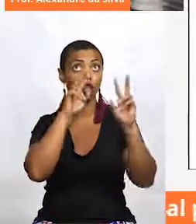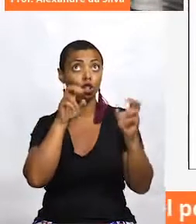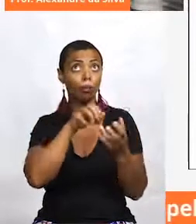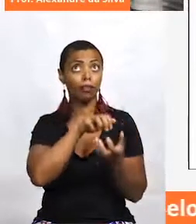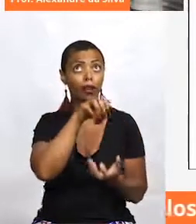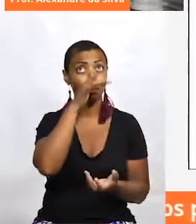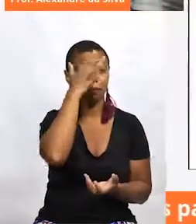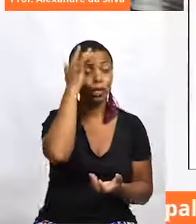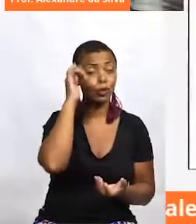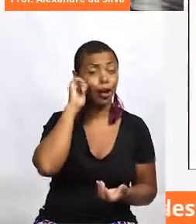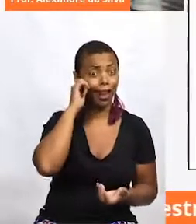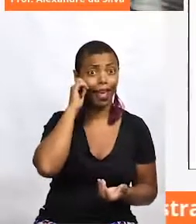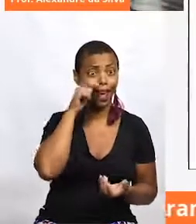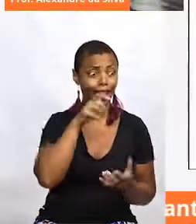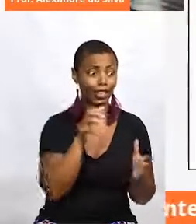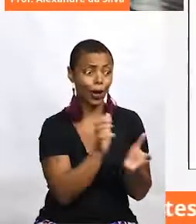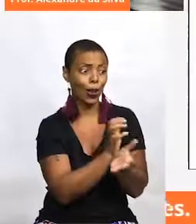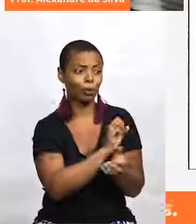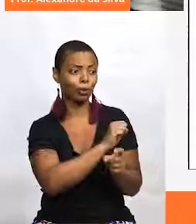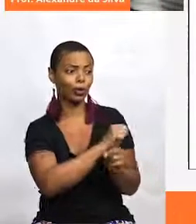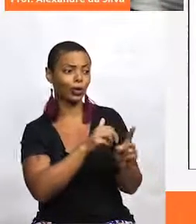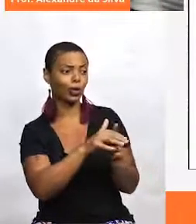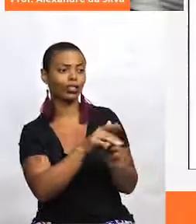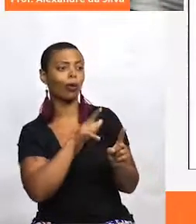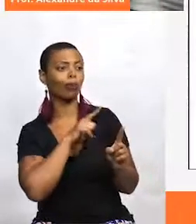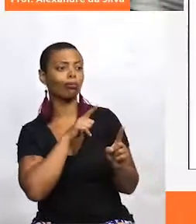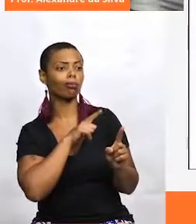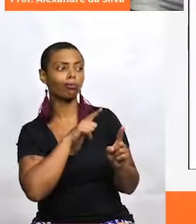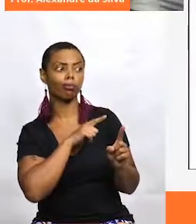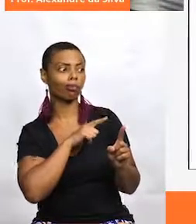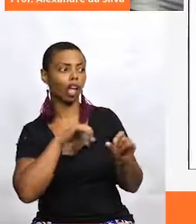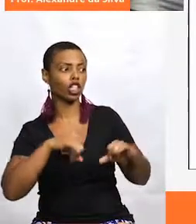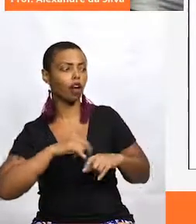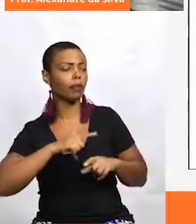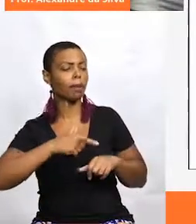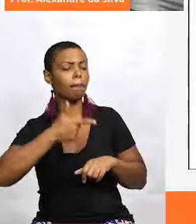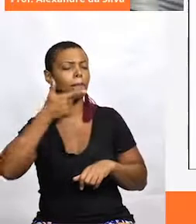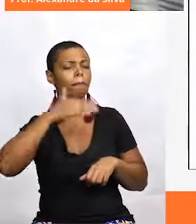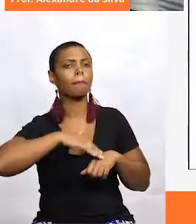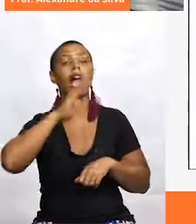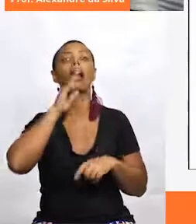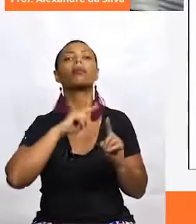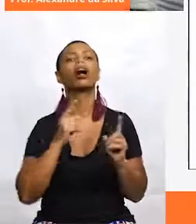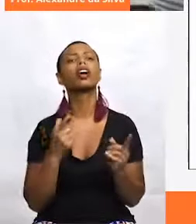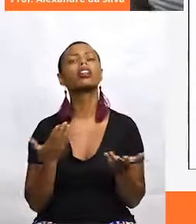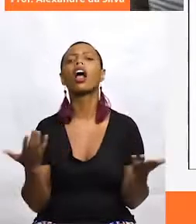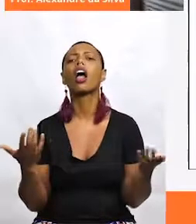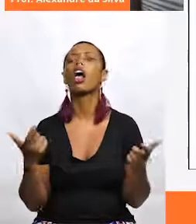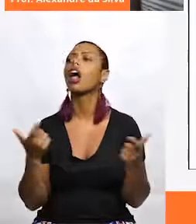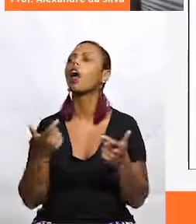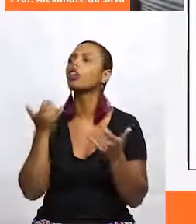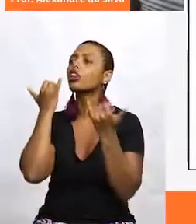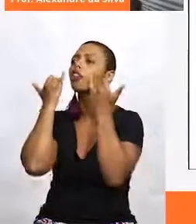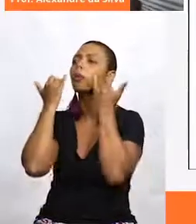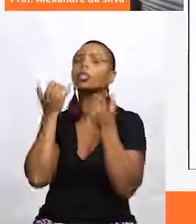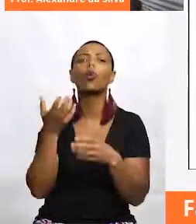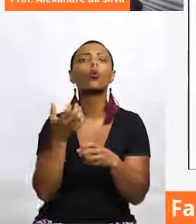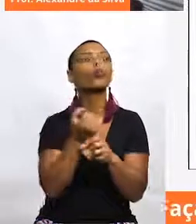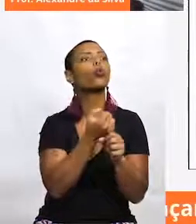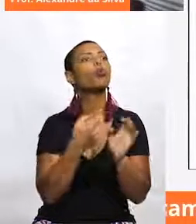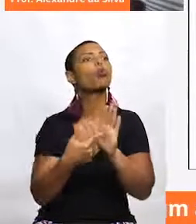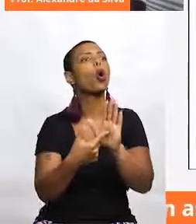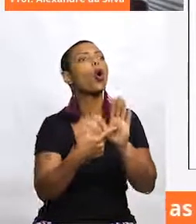grupo mais afetado. E cadê os números? Né? E cadê as informações trazendo,